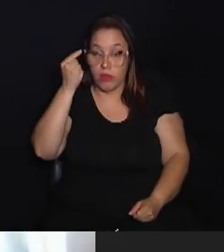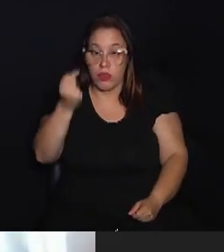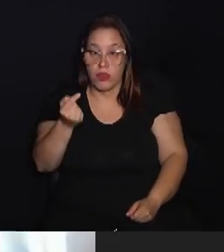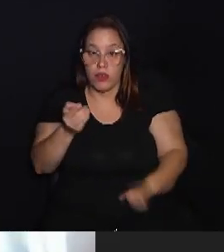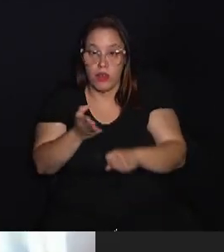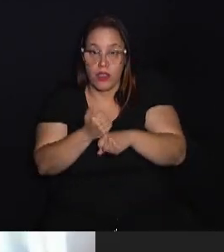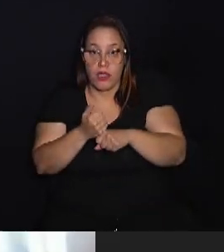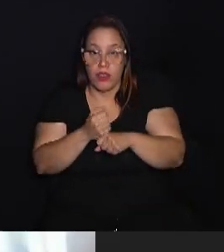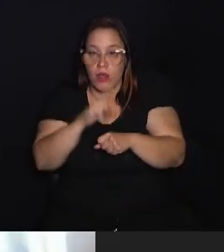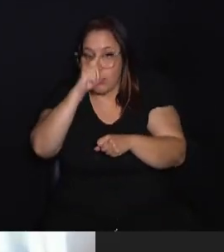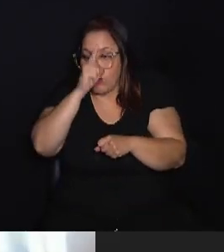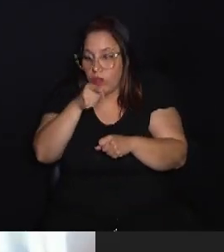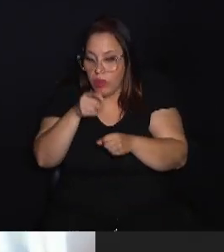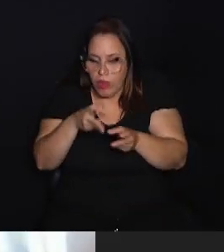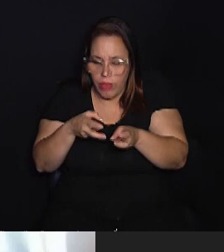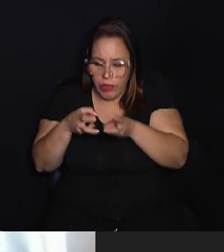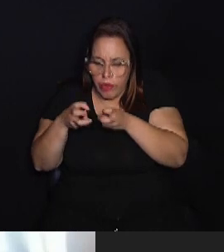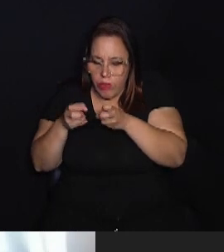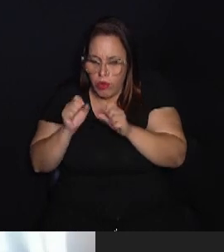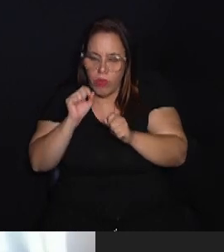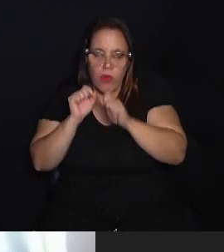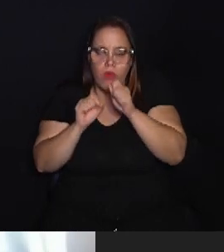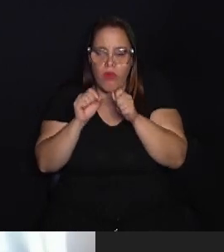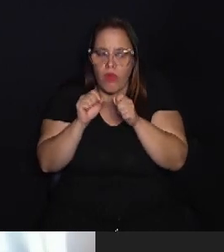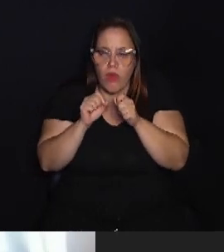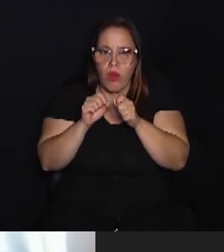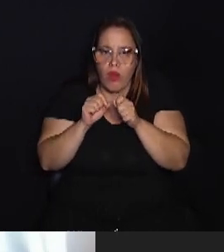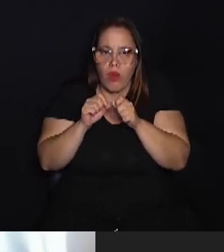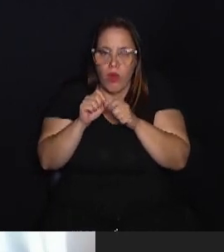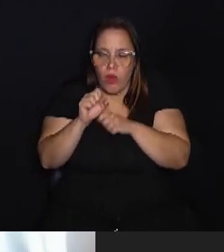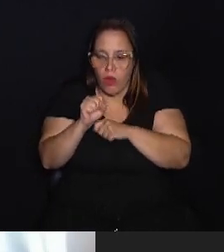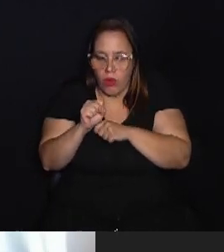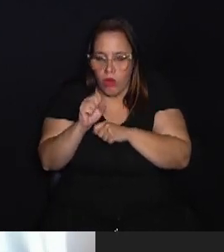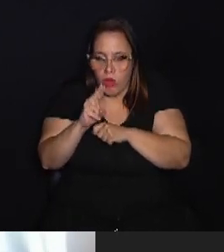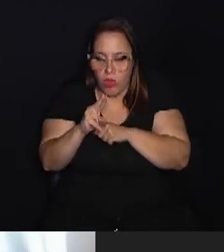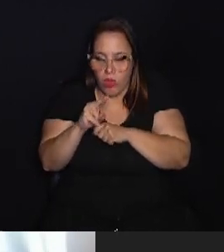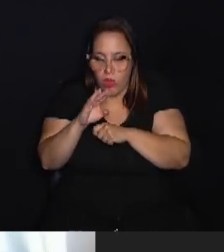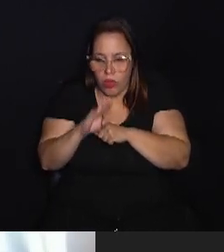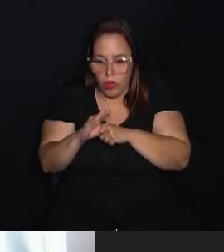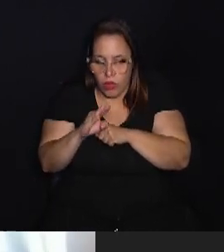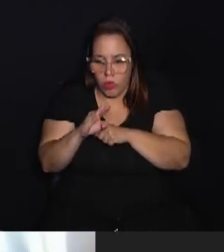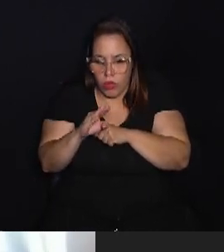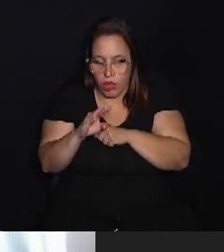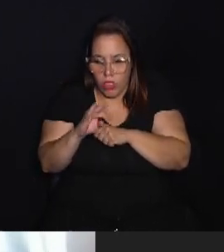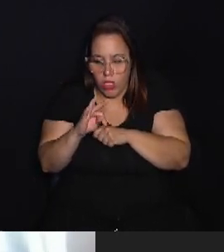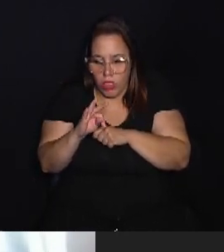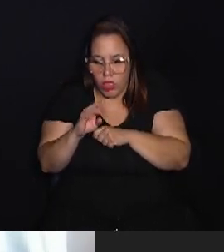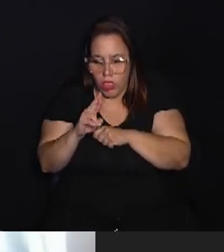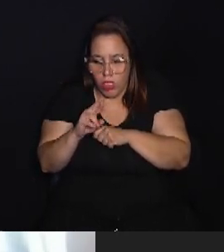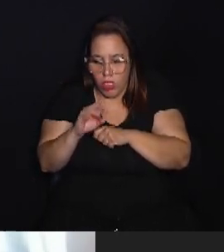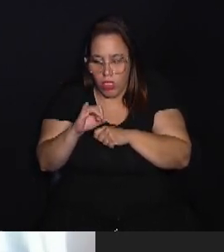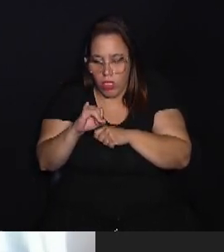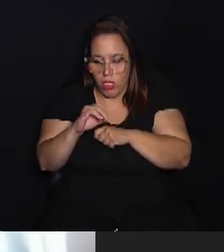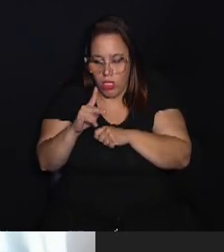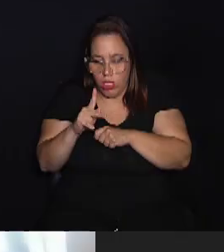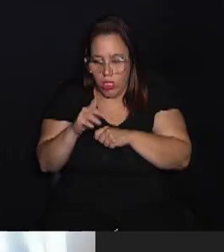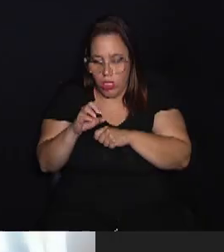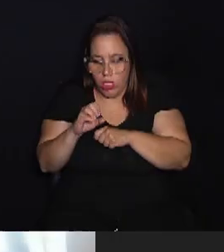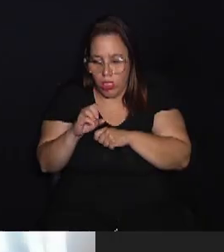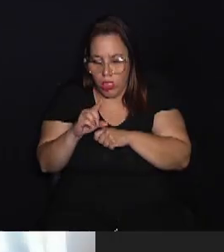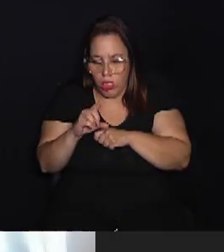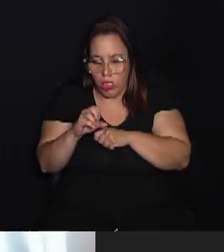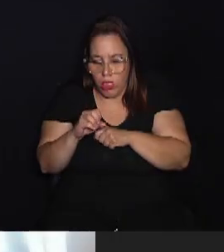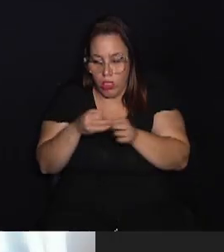que vai detectar e definir que é o subtipo triplo negativo é essa